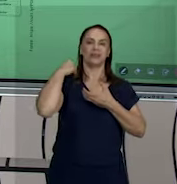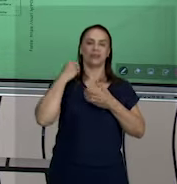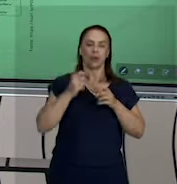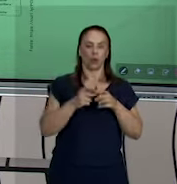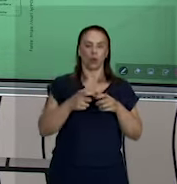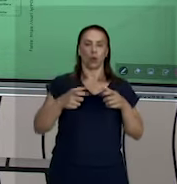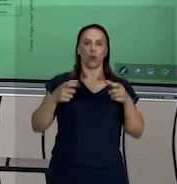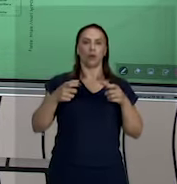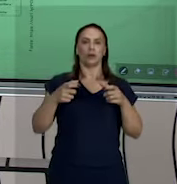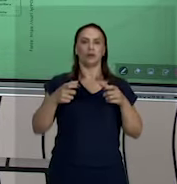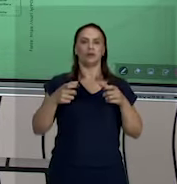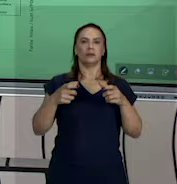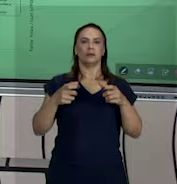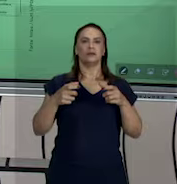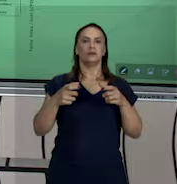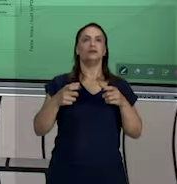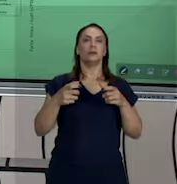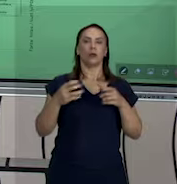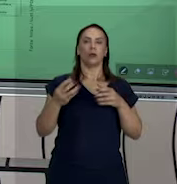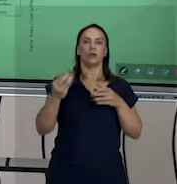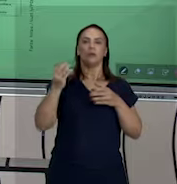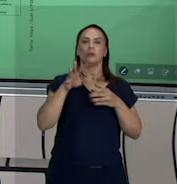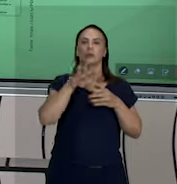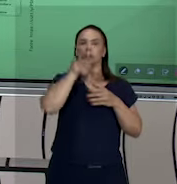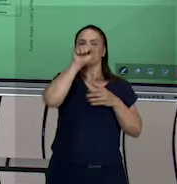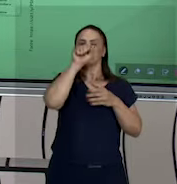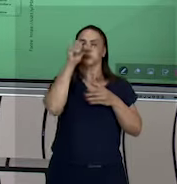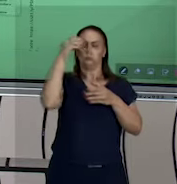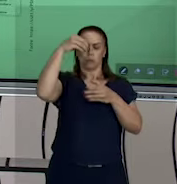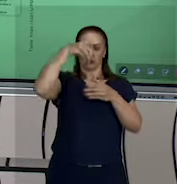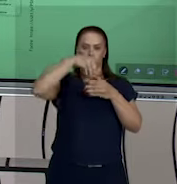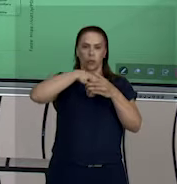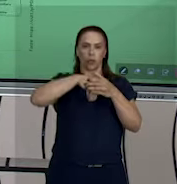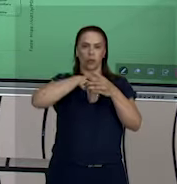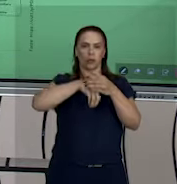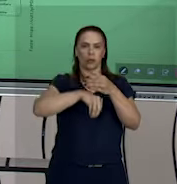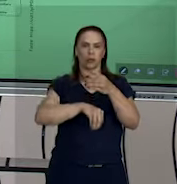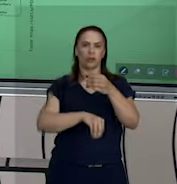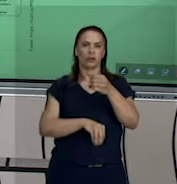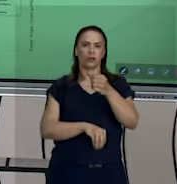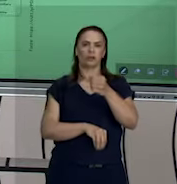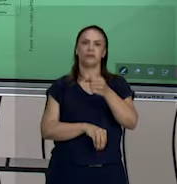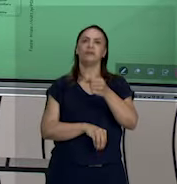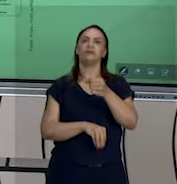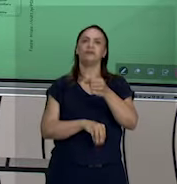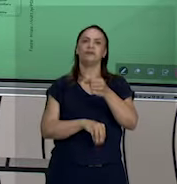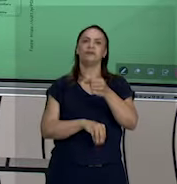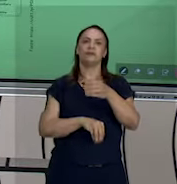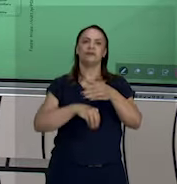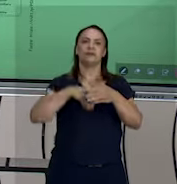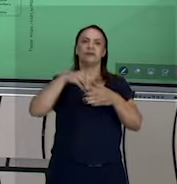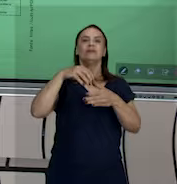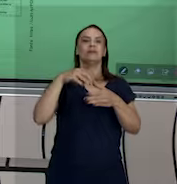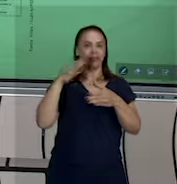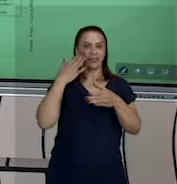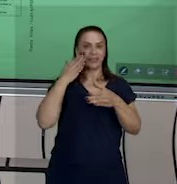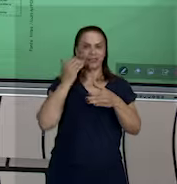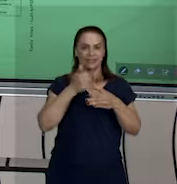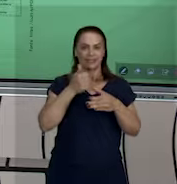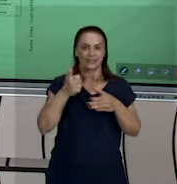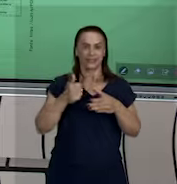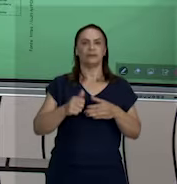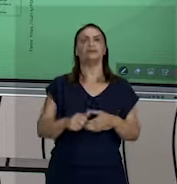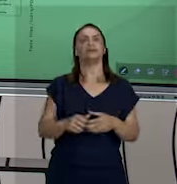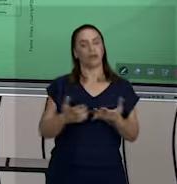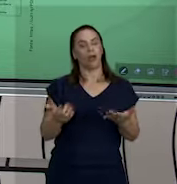quando ele passa, ela diminui. Então, ocorre uma contração e um relaxamento dessa estrutura. Por